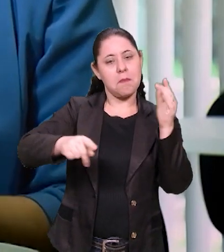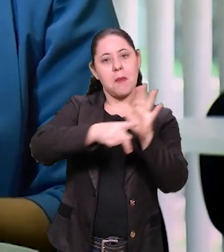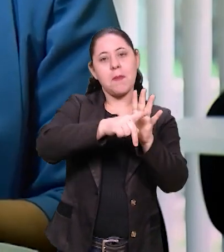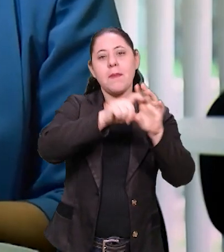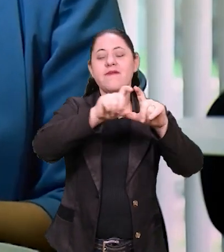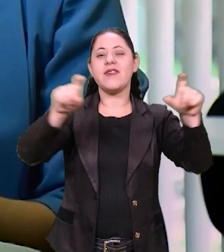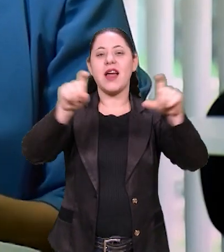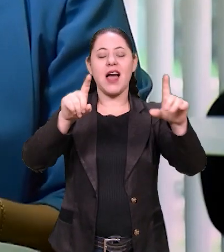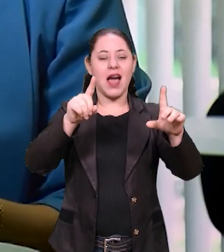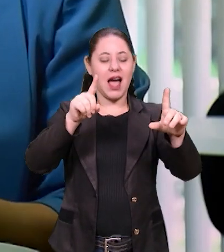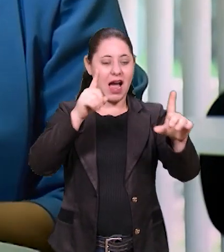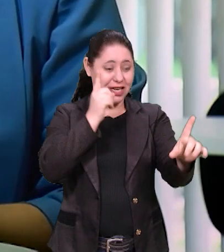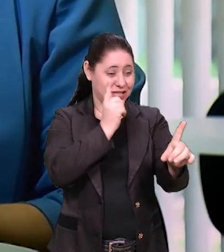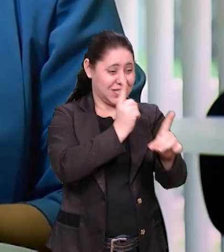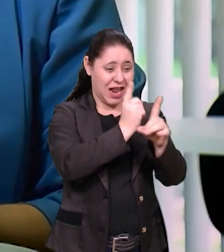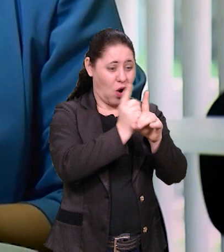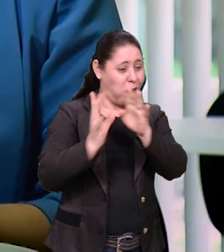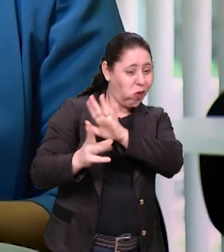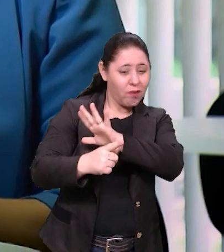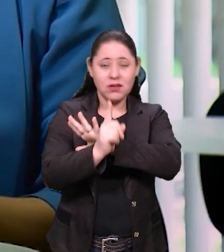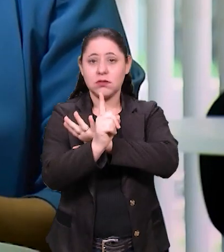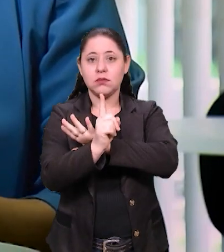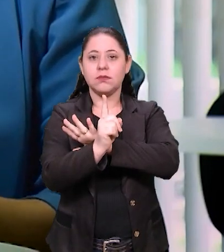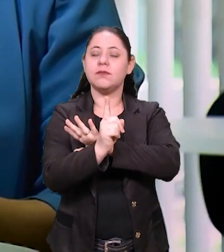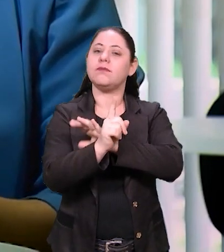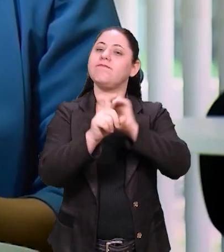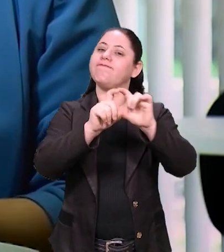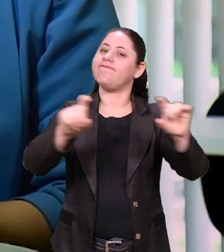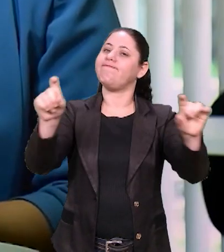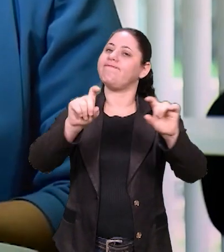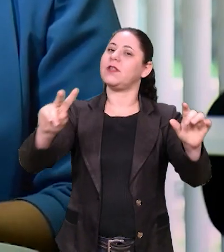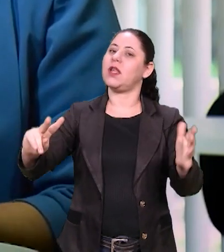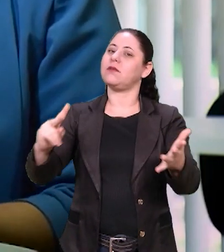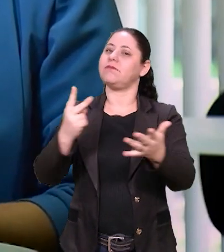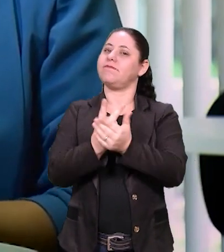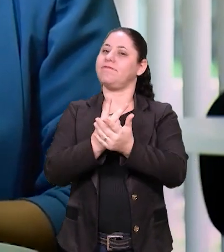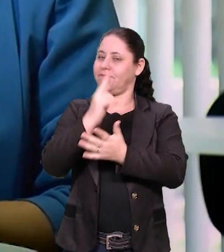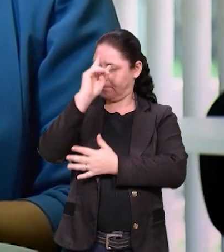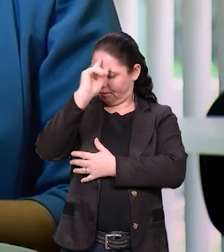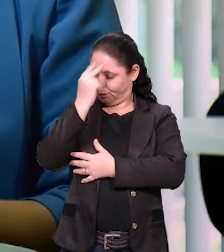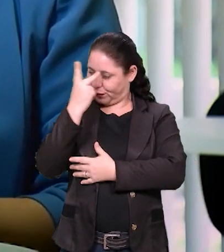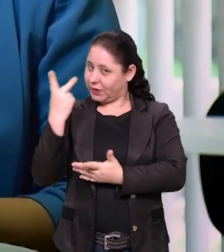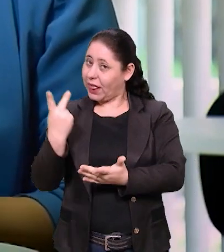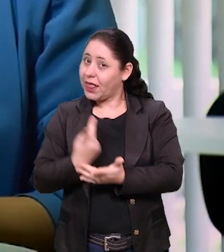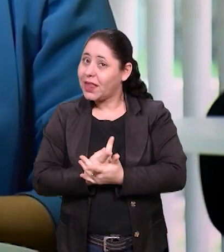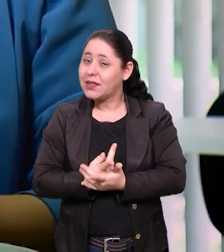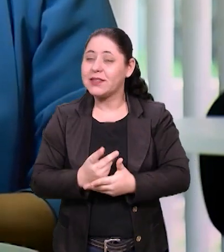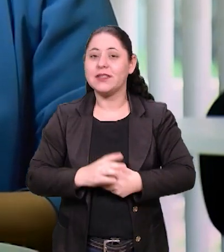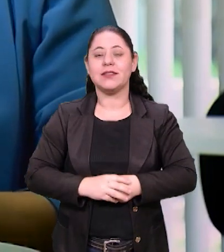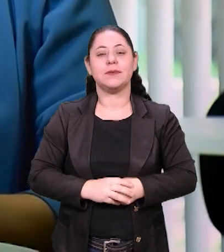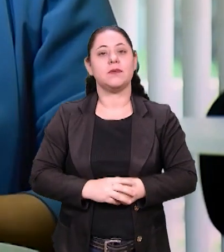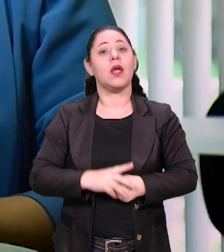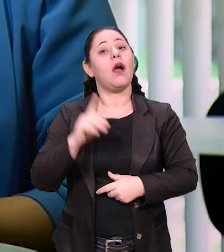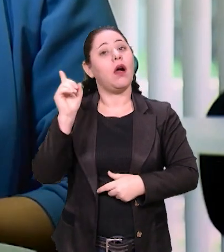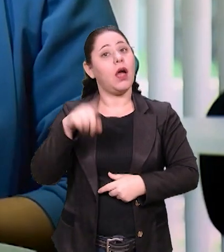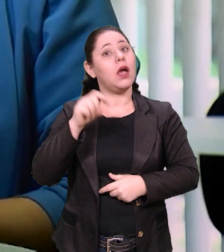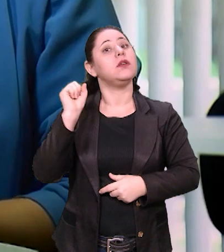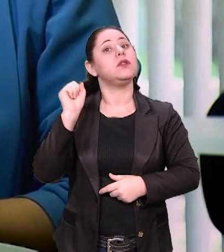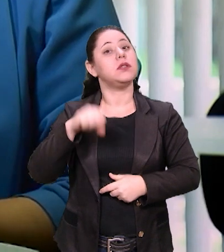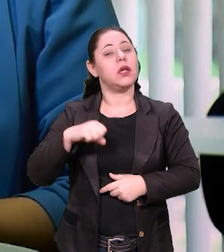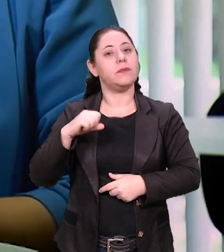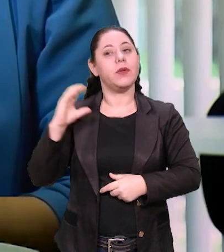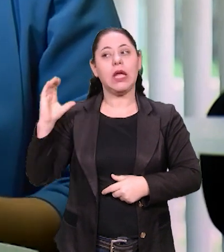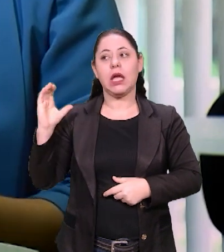ditado popular que diz achado não é roubado, esse ditado popular é totalmente equivocado, ele é errado. Configura,